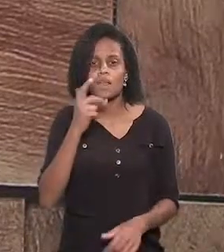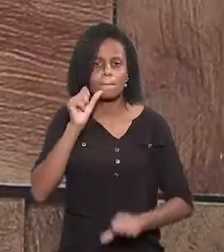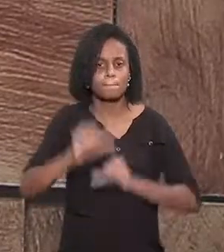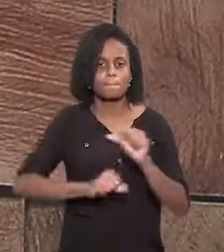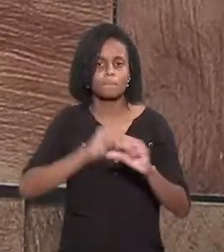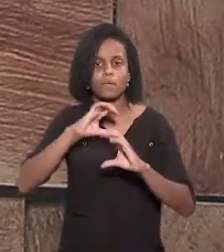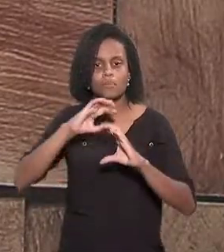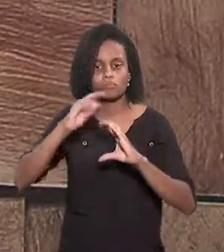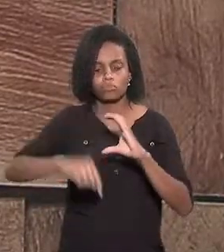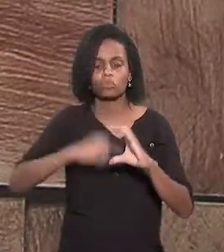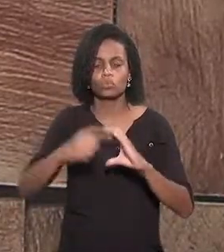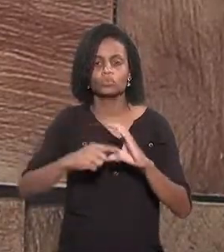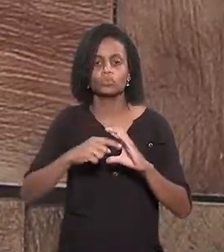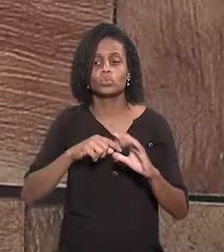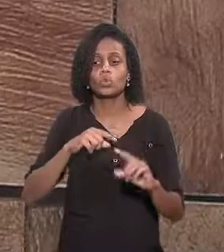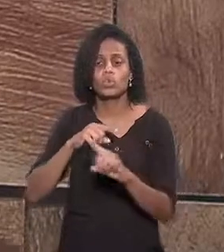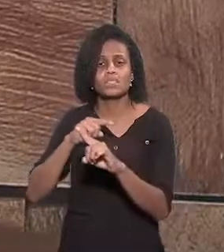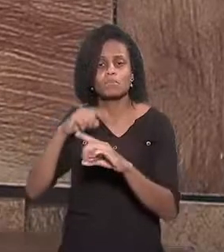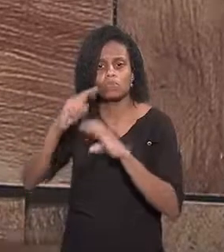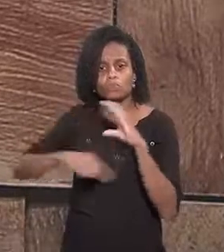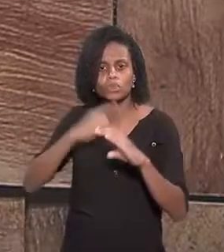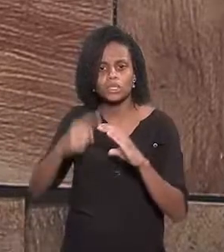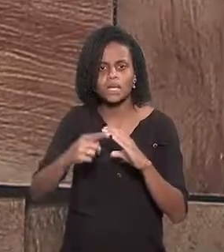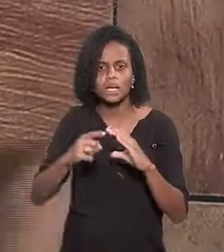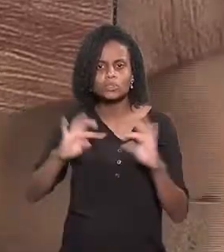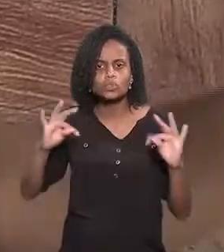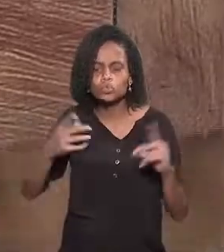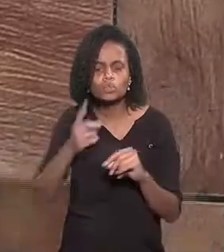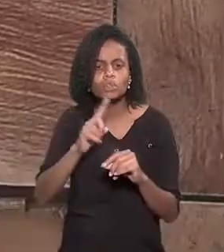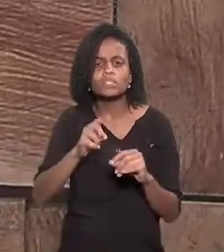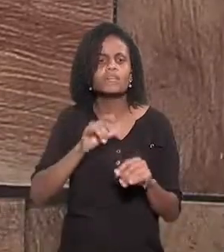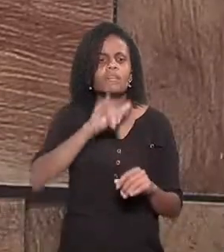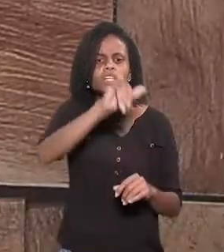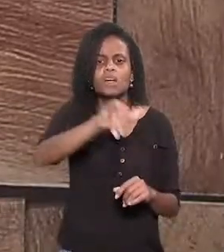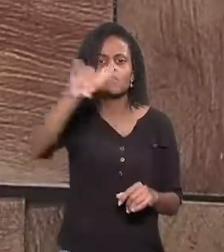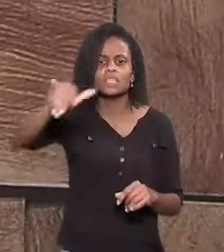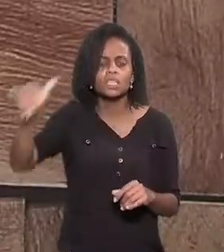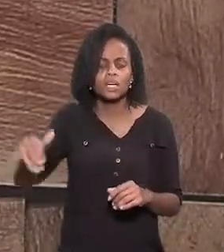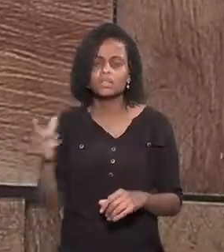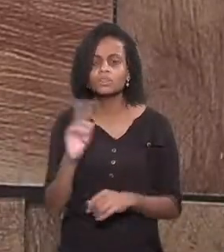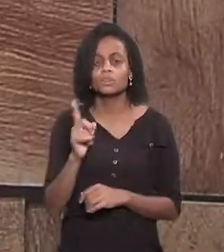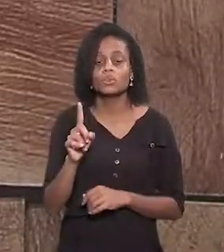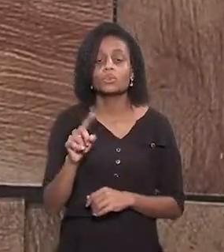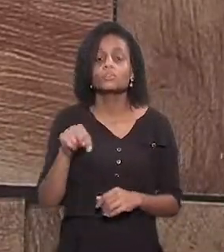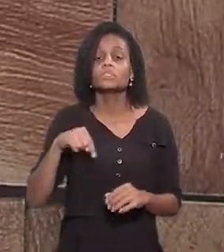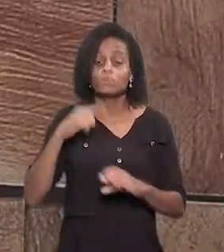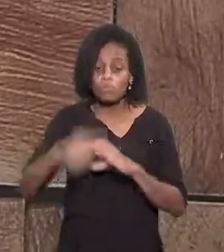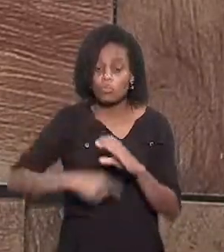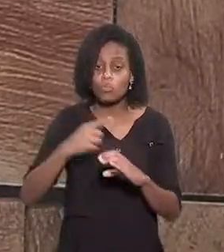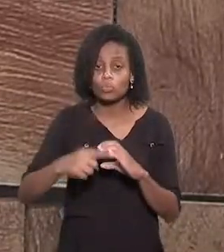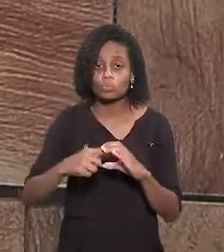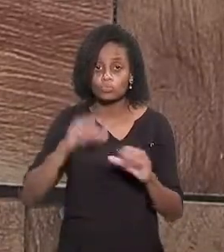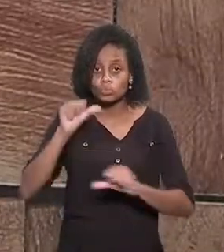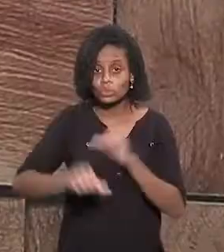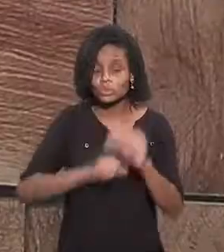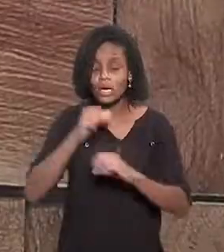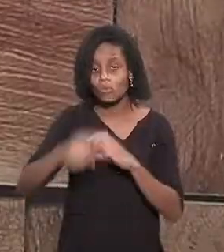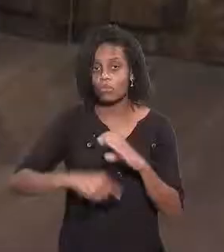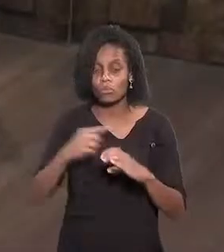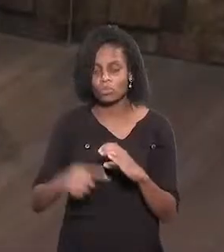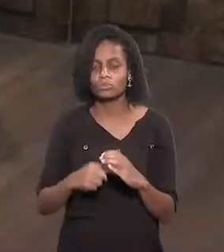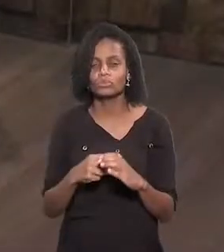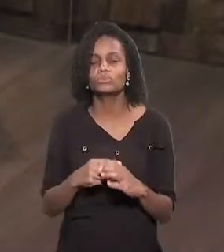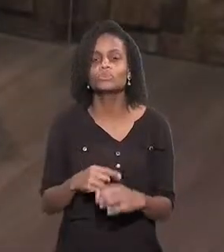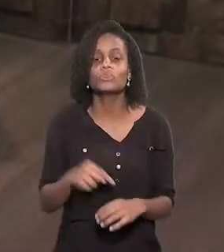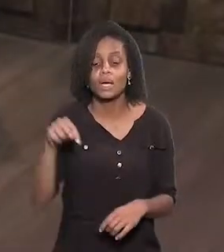o mundo, a gente não está falando de você mudar o mundo inteiro, de você ir para a Índia, viajar aos países e mudar o mundo. É você mudar o mundo, o seu mundo,